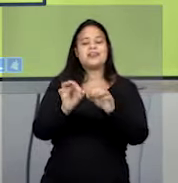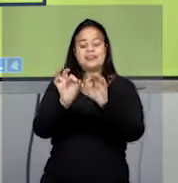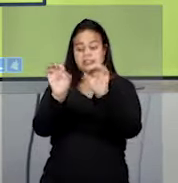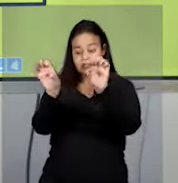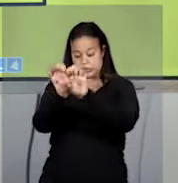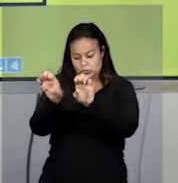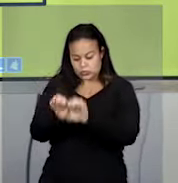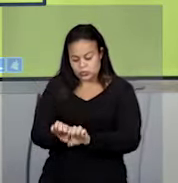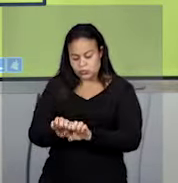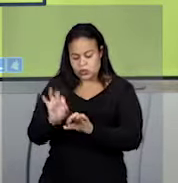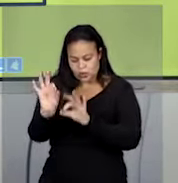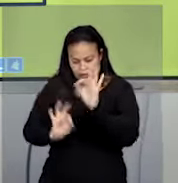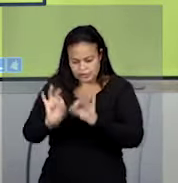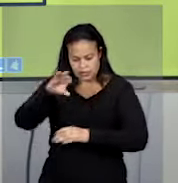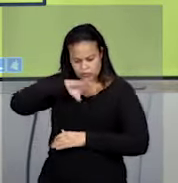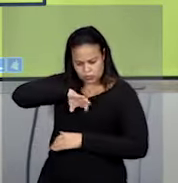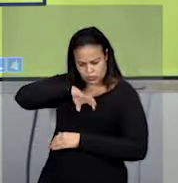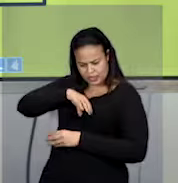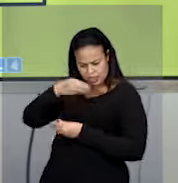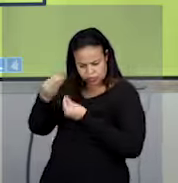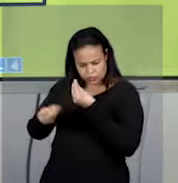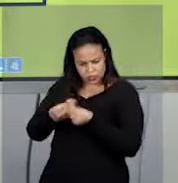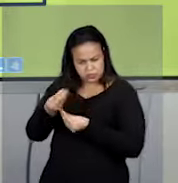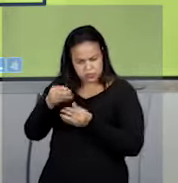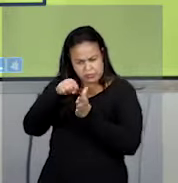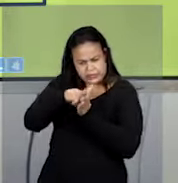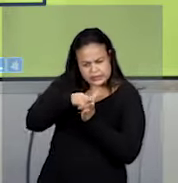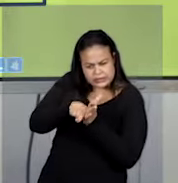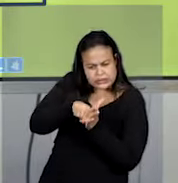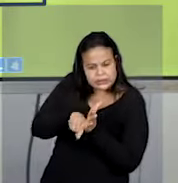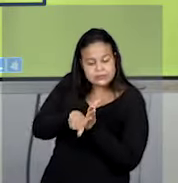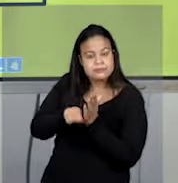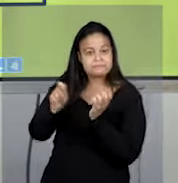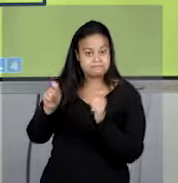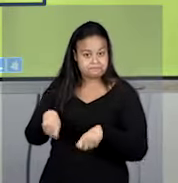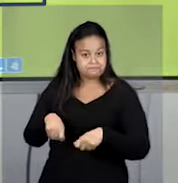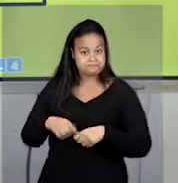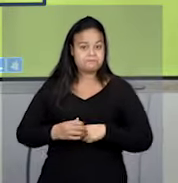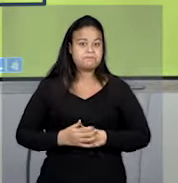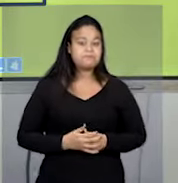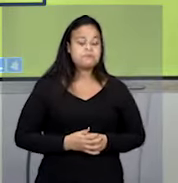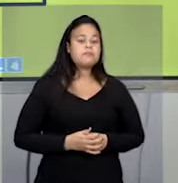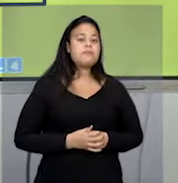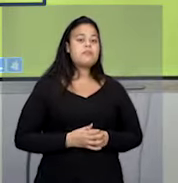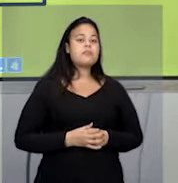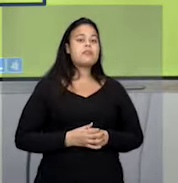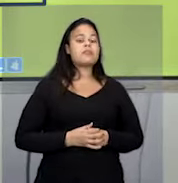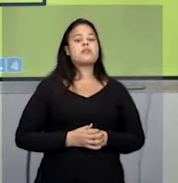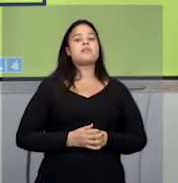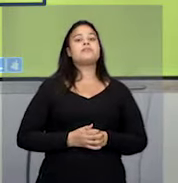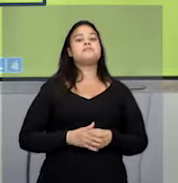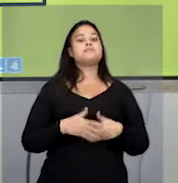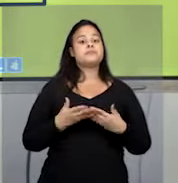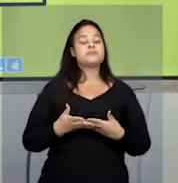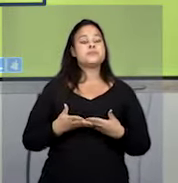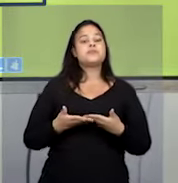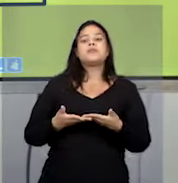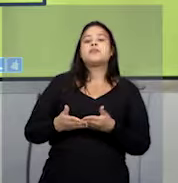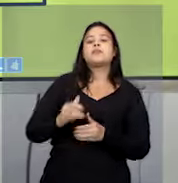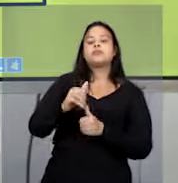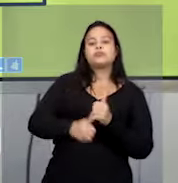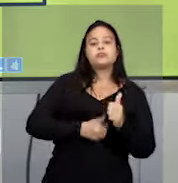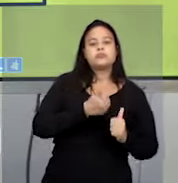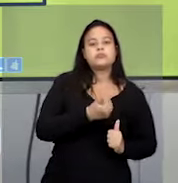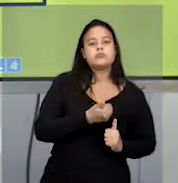são organizados, ok? Então, para a gente fechar aqui essa parte da substituição por